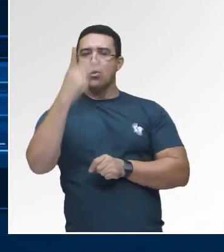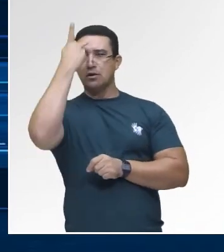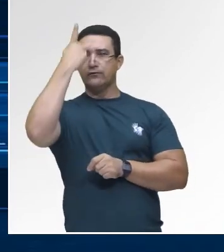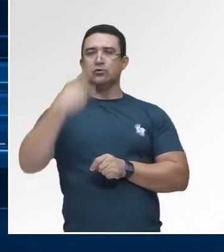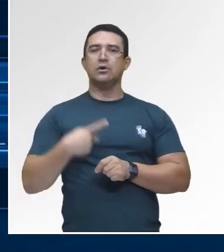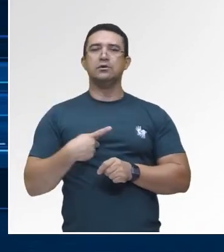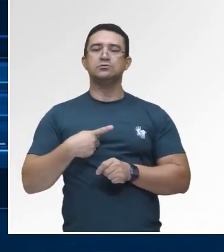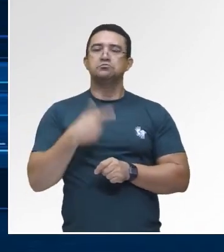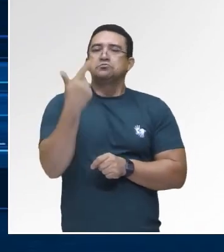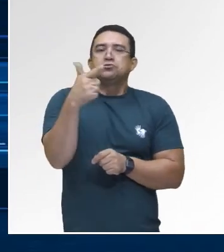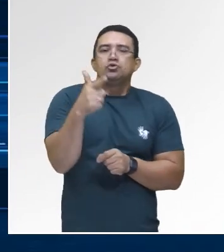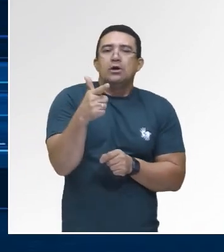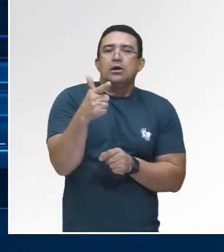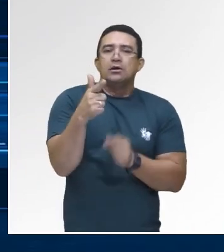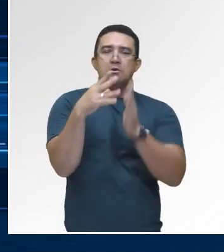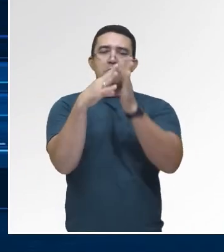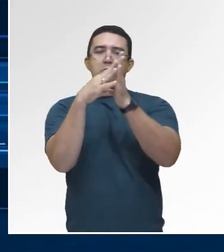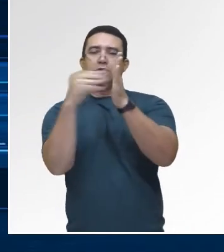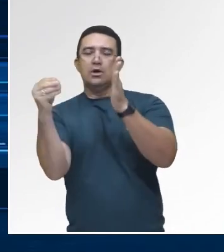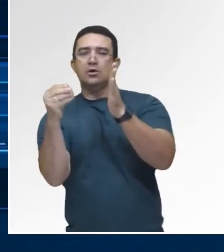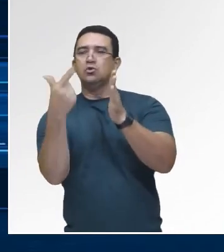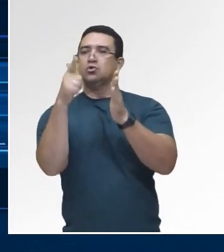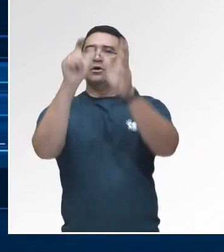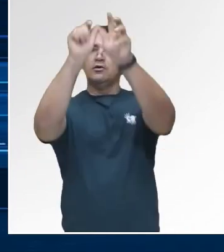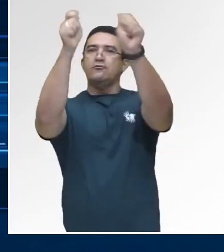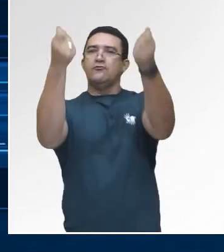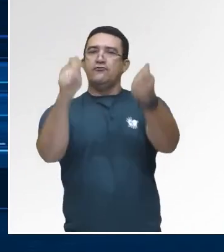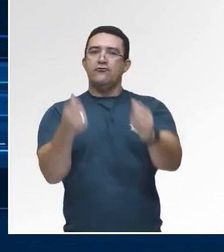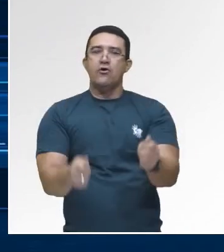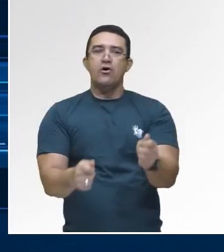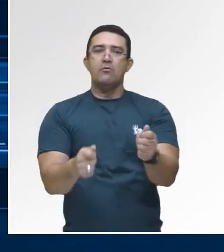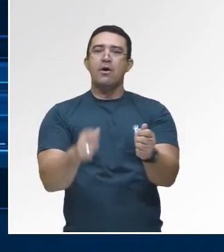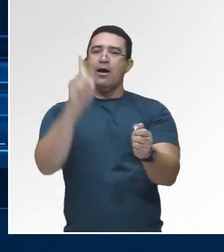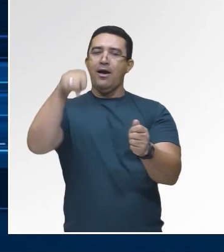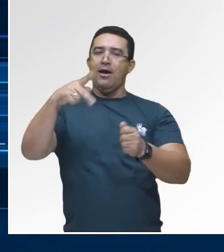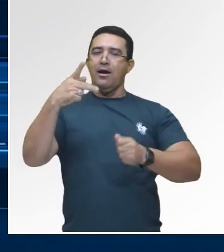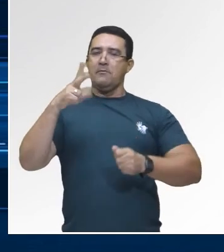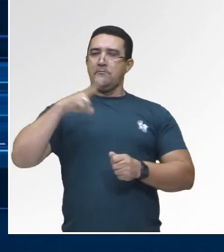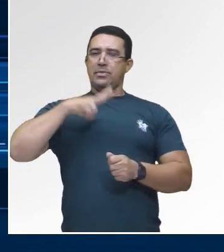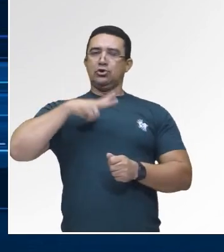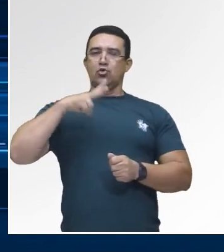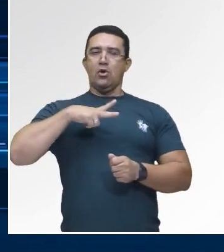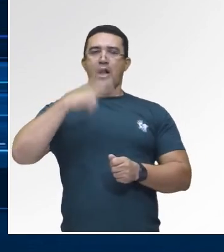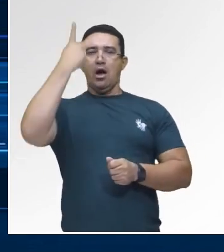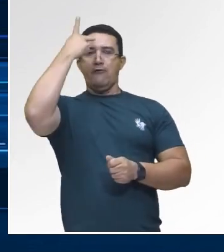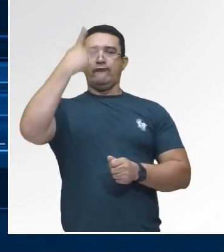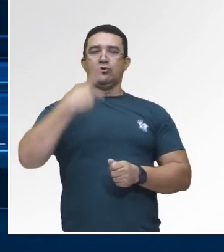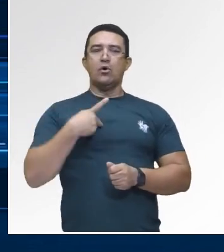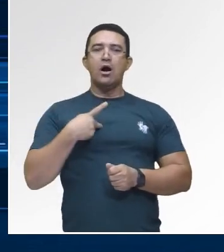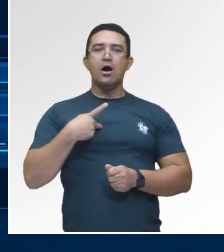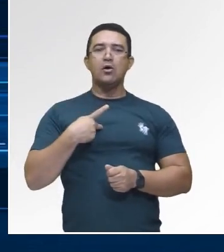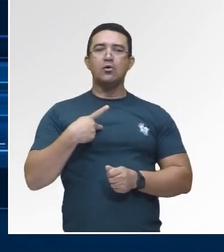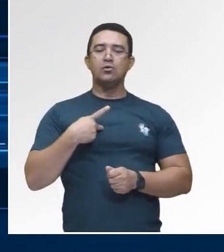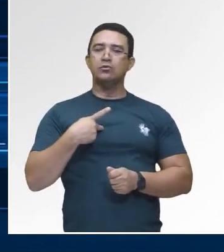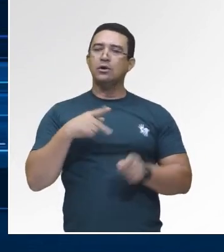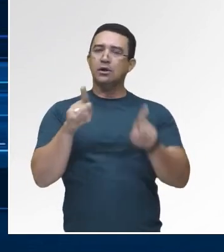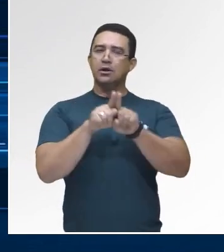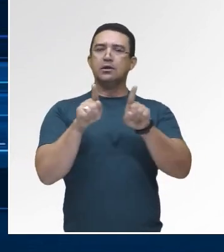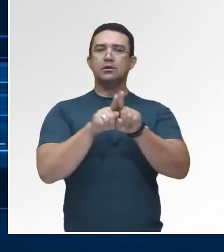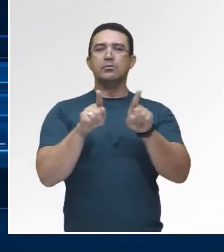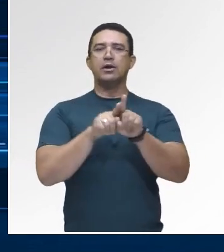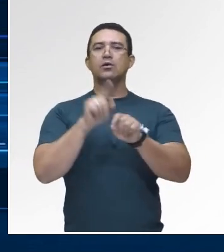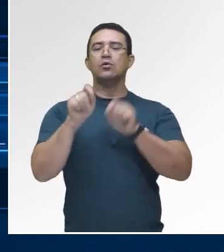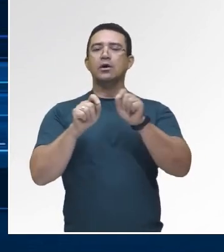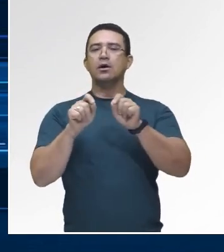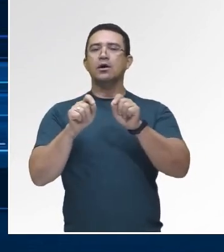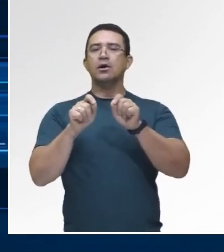há modelo, não há forma, particular, individual, a Idade Média vai influenciar,